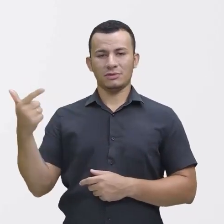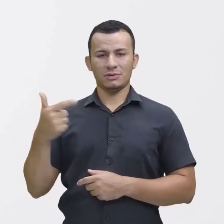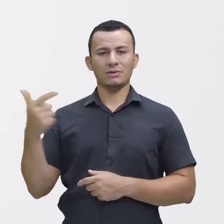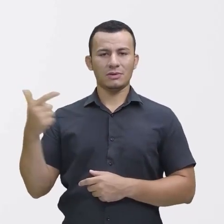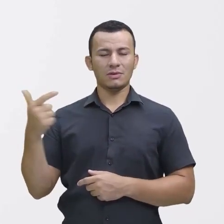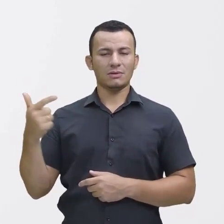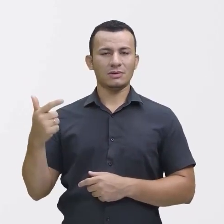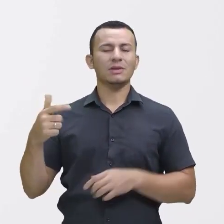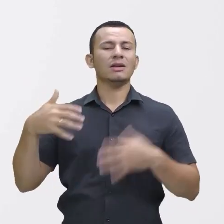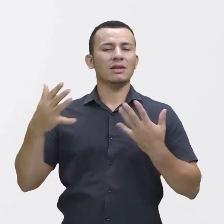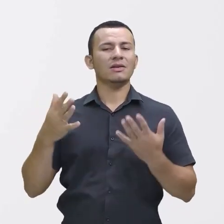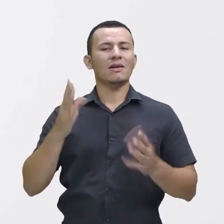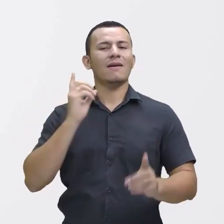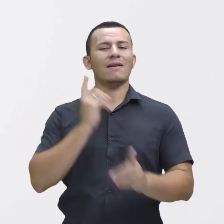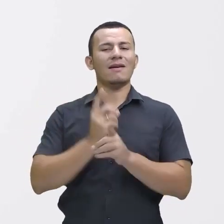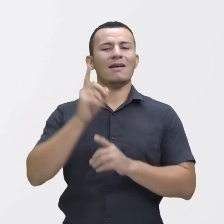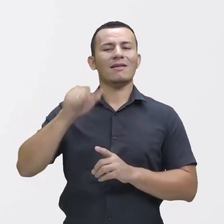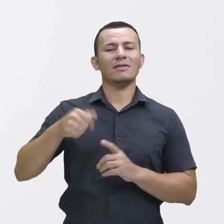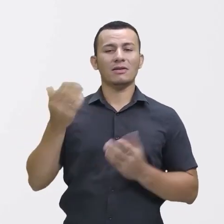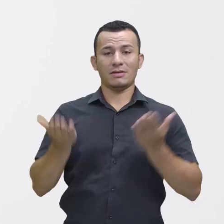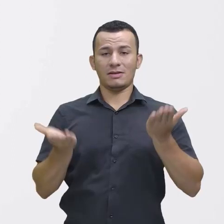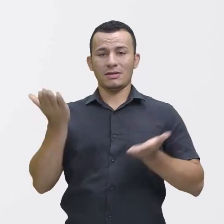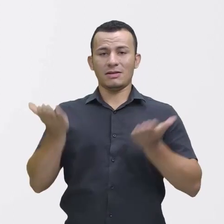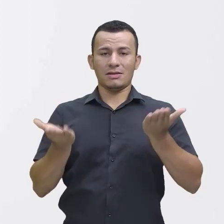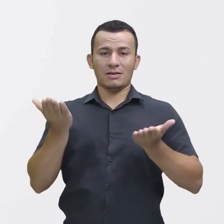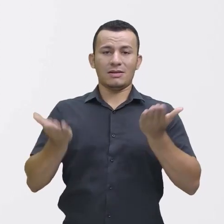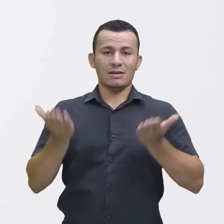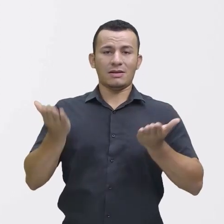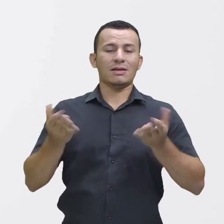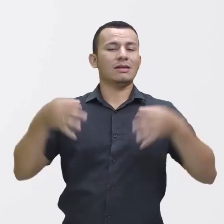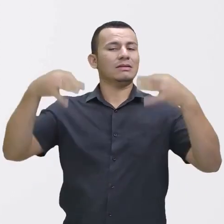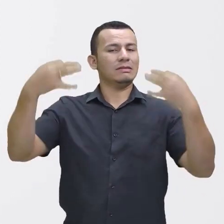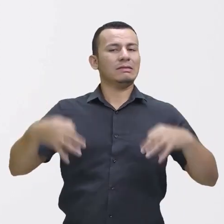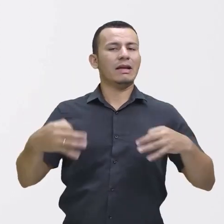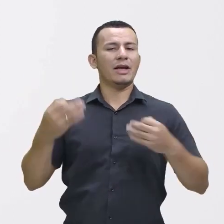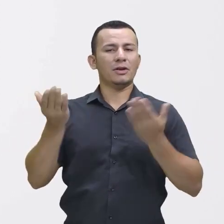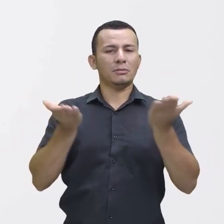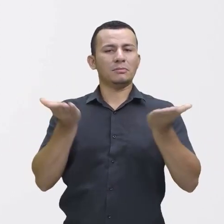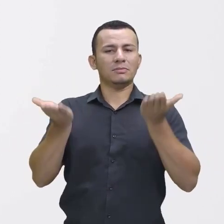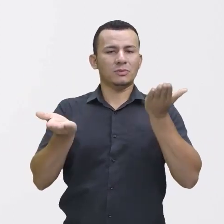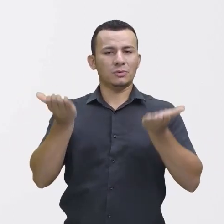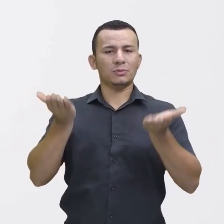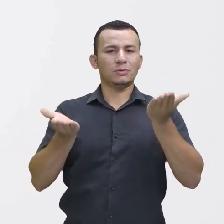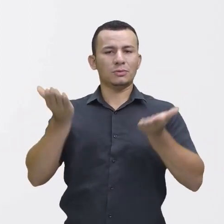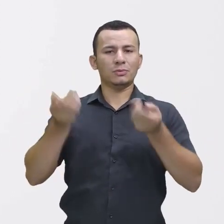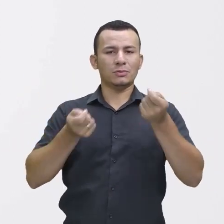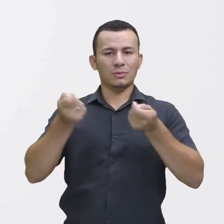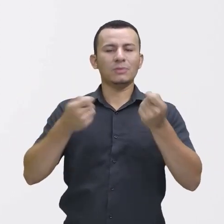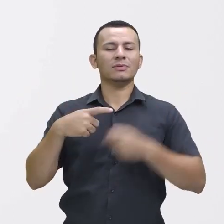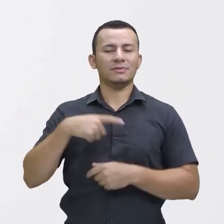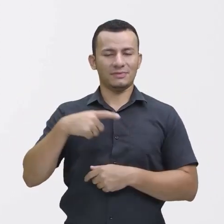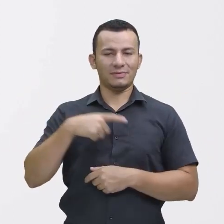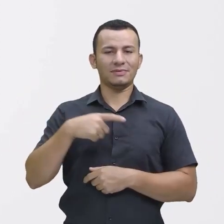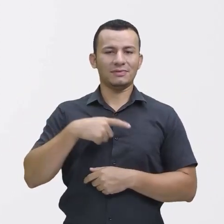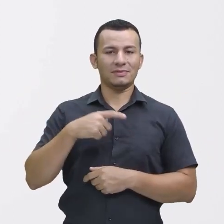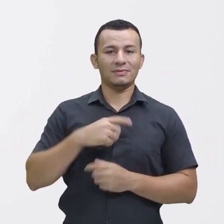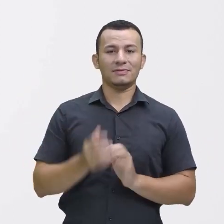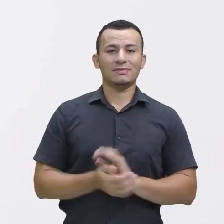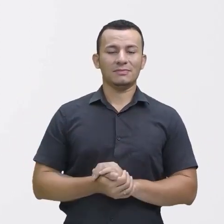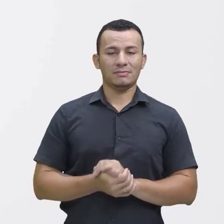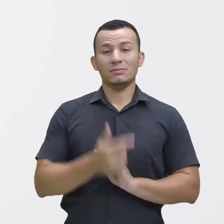22. Então, descobrimos que a balança está equilibrada. Muito bem, vamos para o